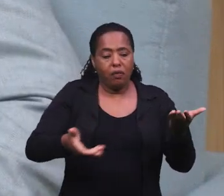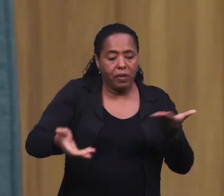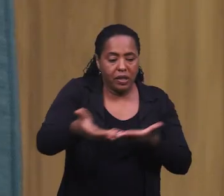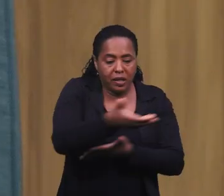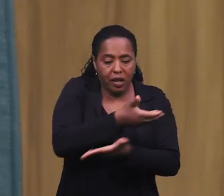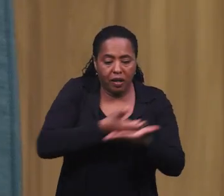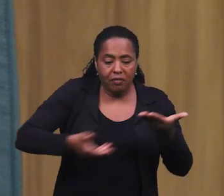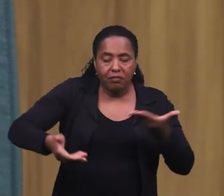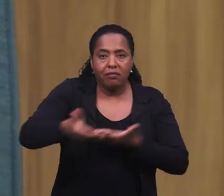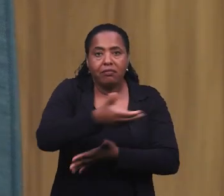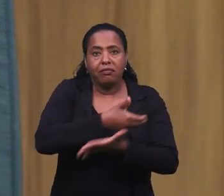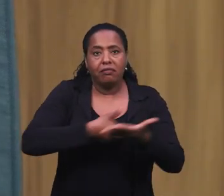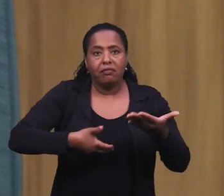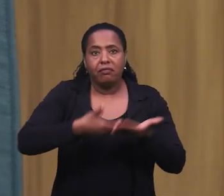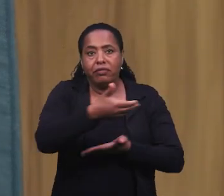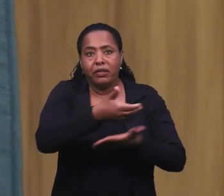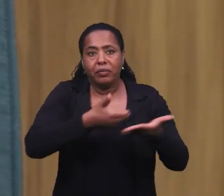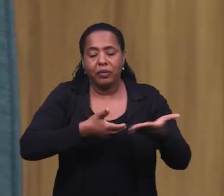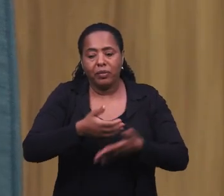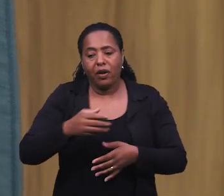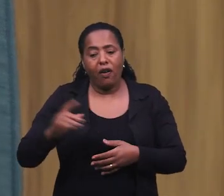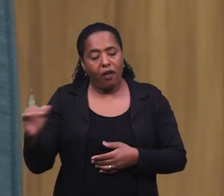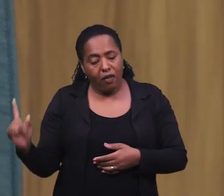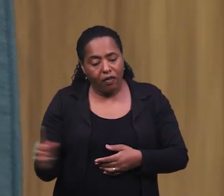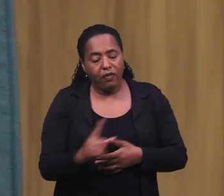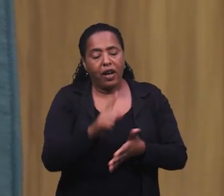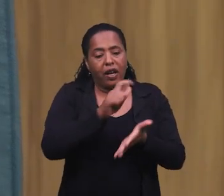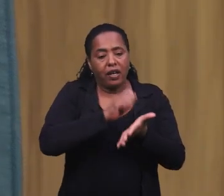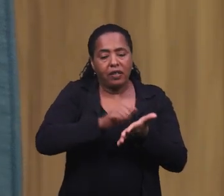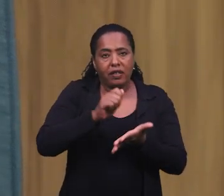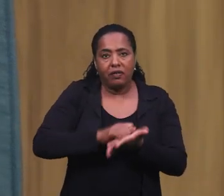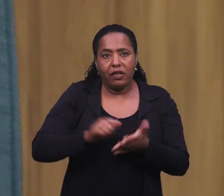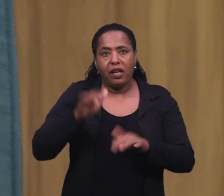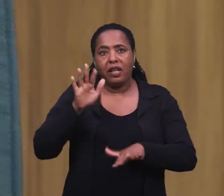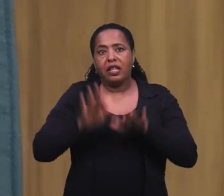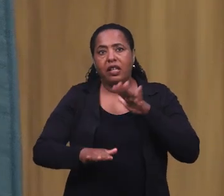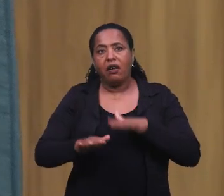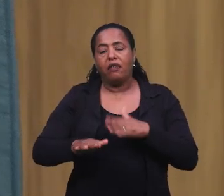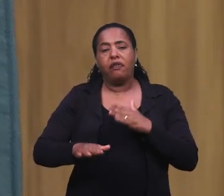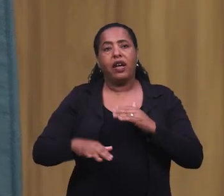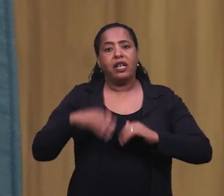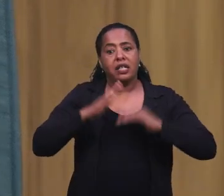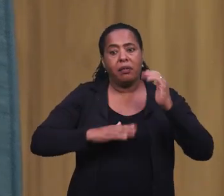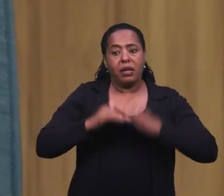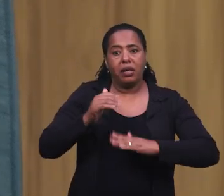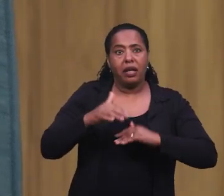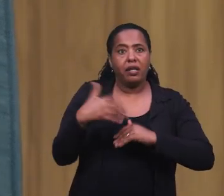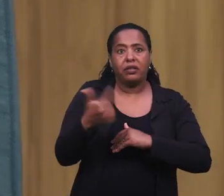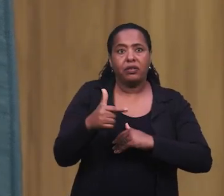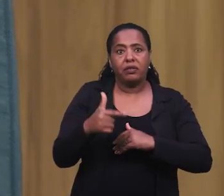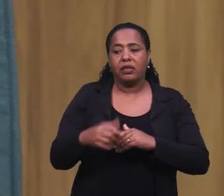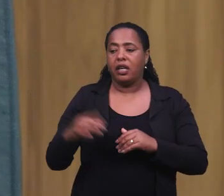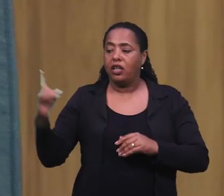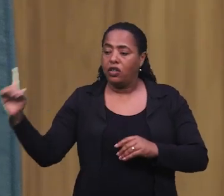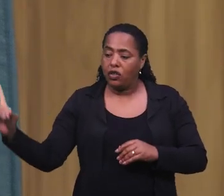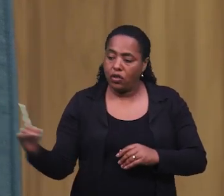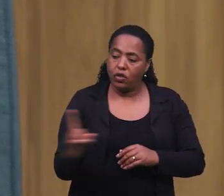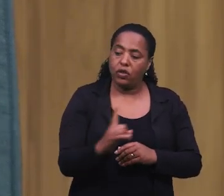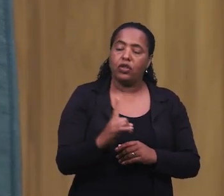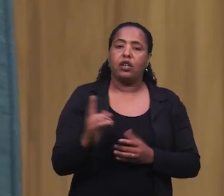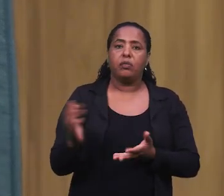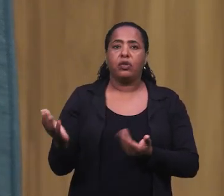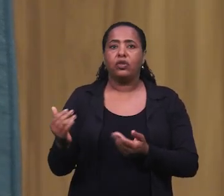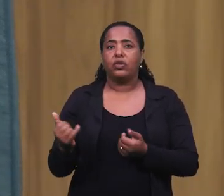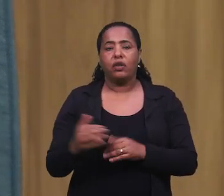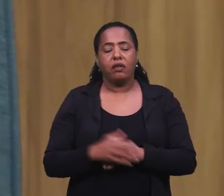Não, não é isso. Não é essa postura, né, da igreja que ama aquele idoso. Ele está lá